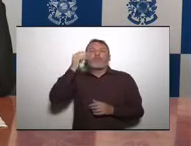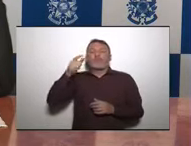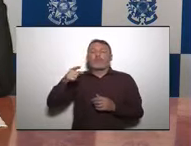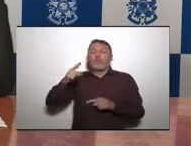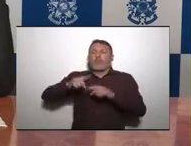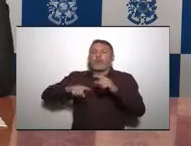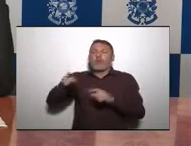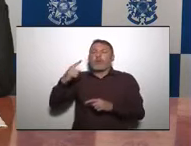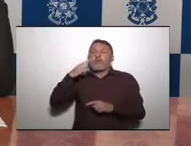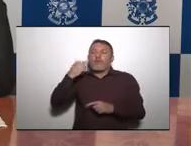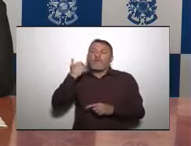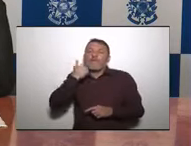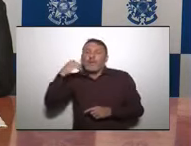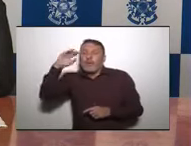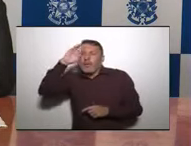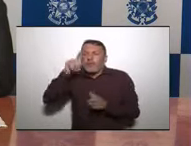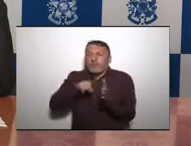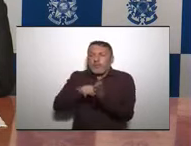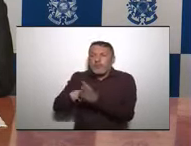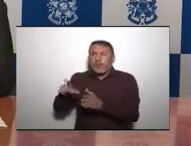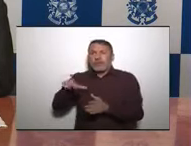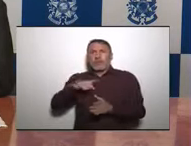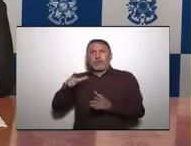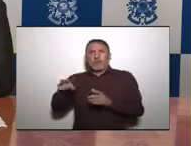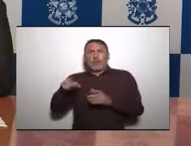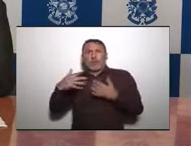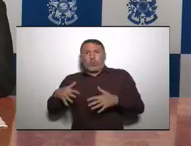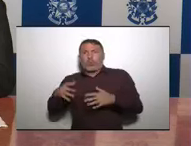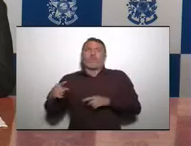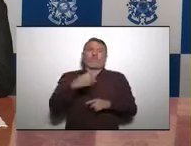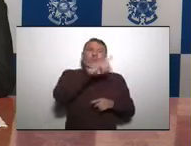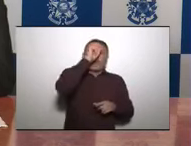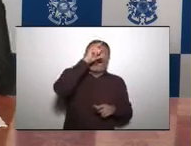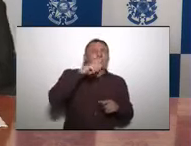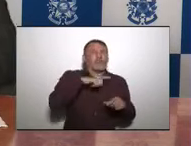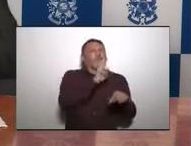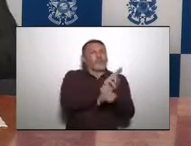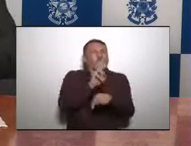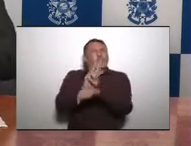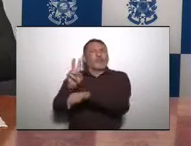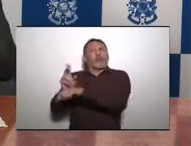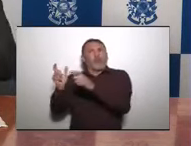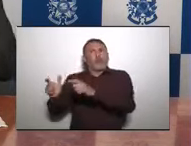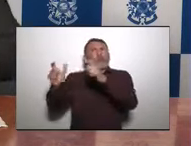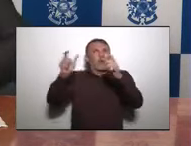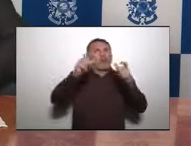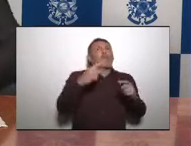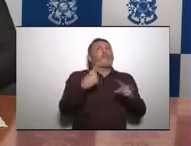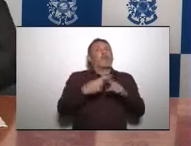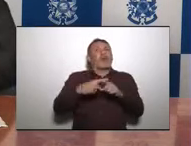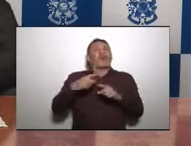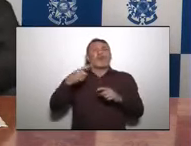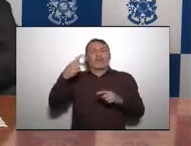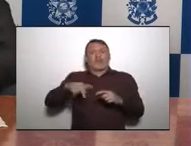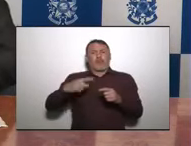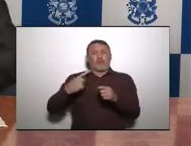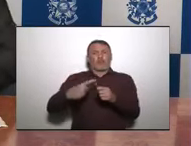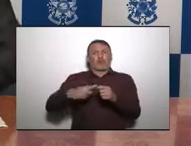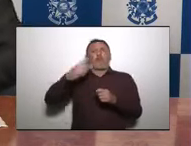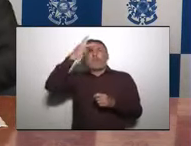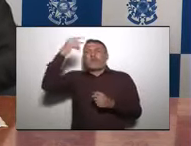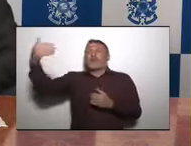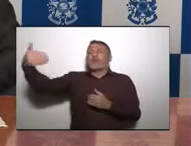fazendo e também que o município está fazendo e a gente está pedindo para que ele possa fazer cada vez mais, para que a gente identifique quem está chegando no município, se é